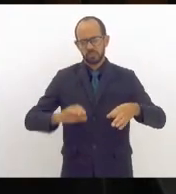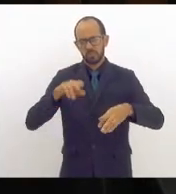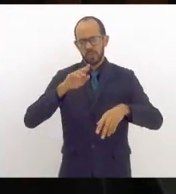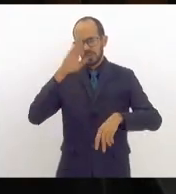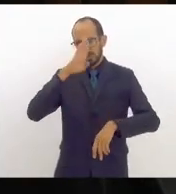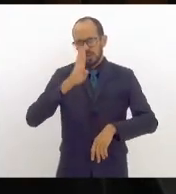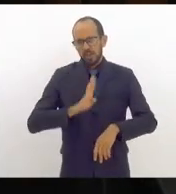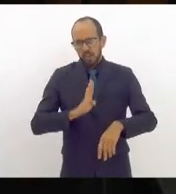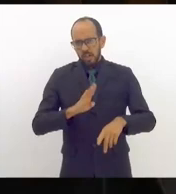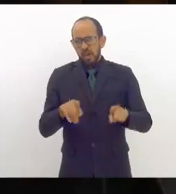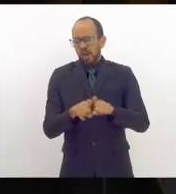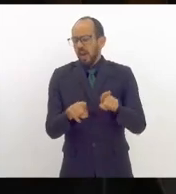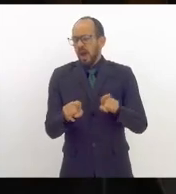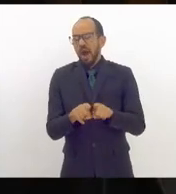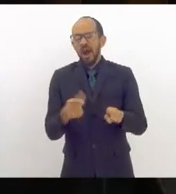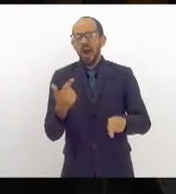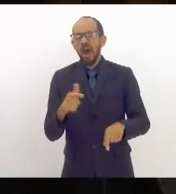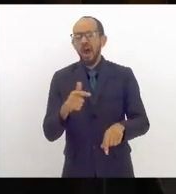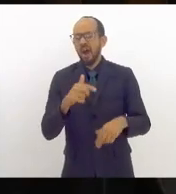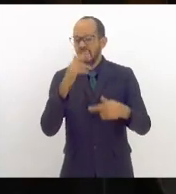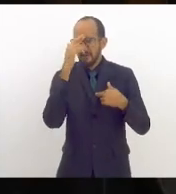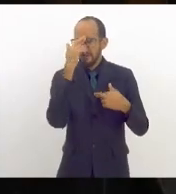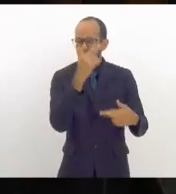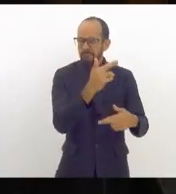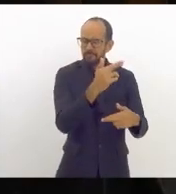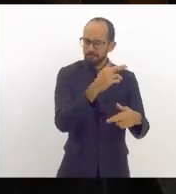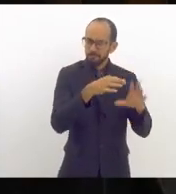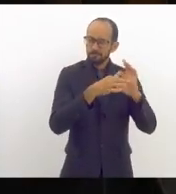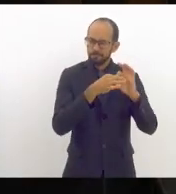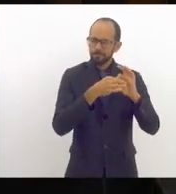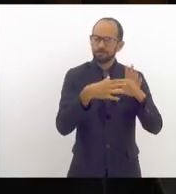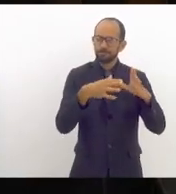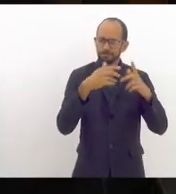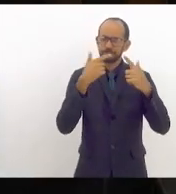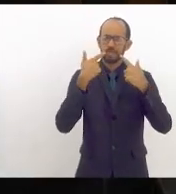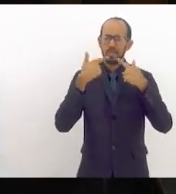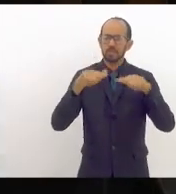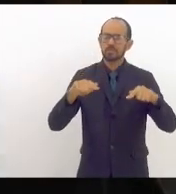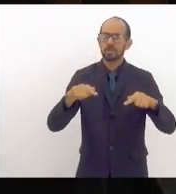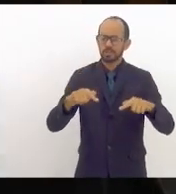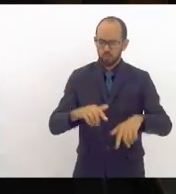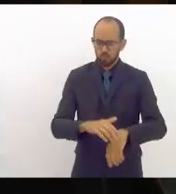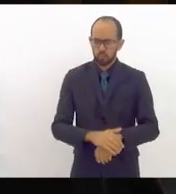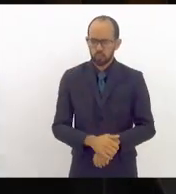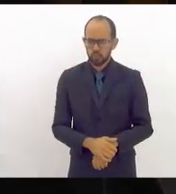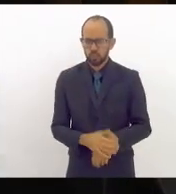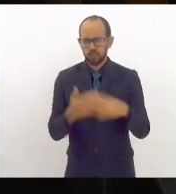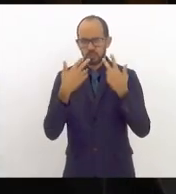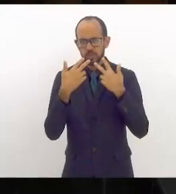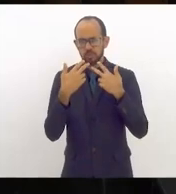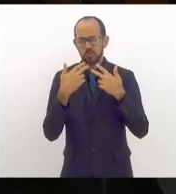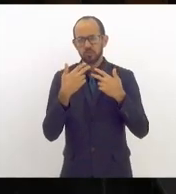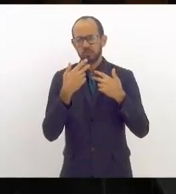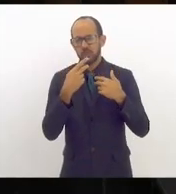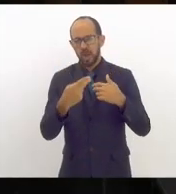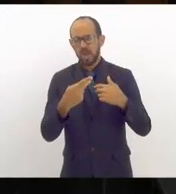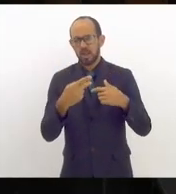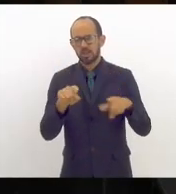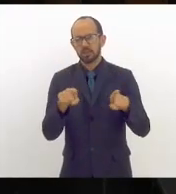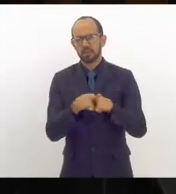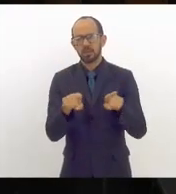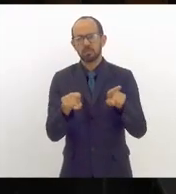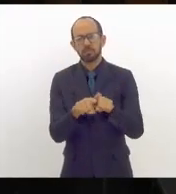que não respeita a liberdade de expressão e última instância que não respeita a imunidade